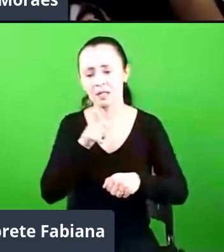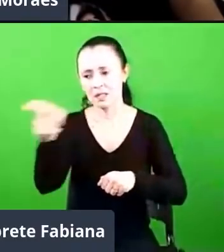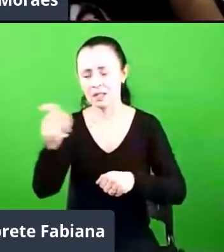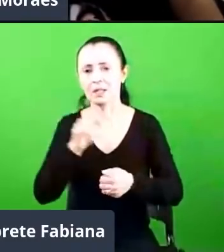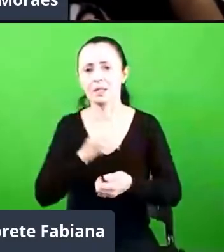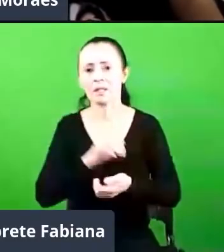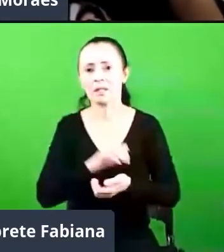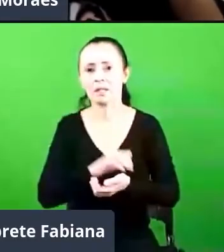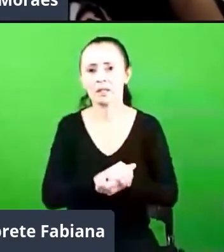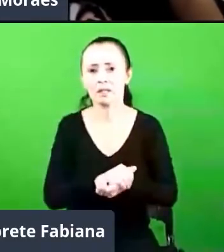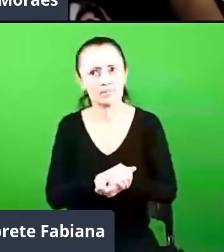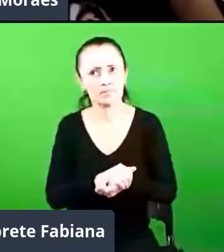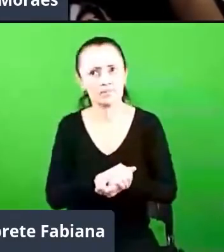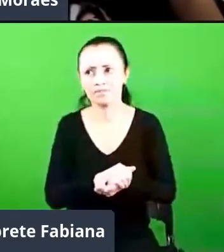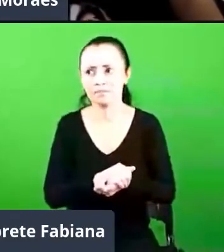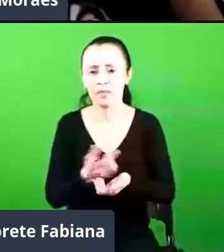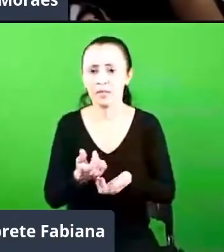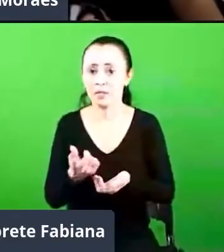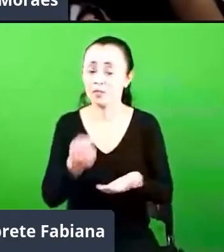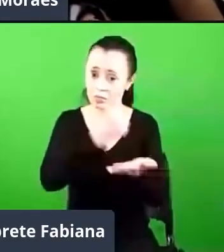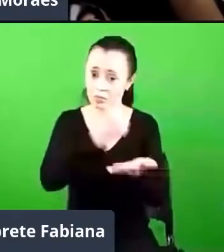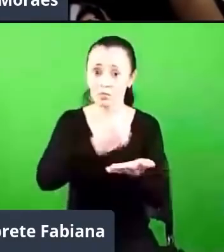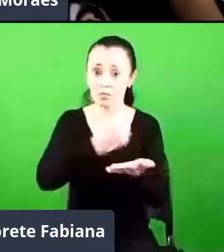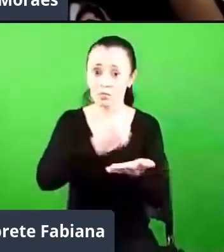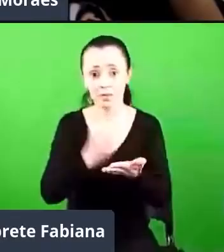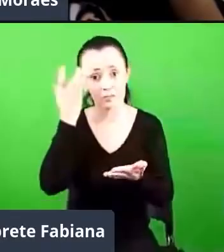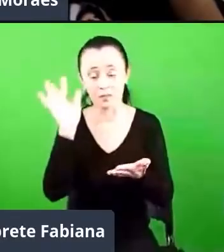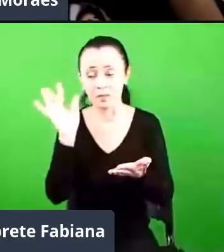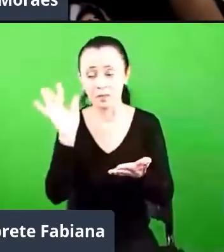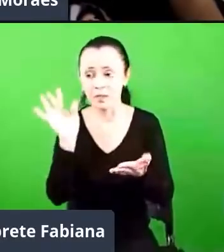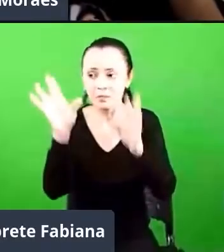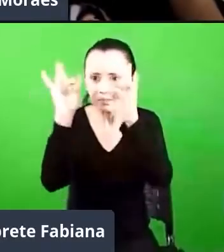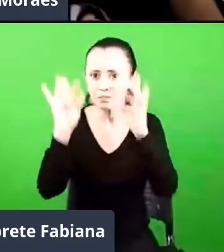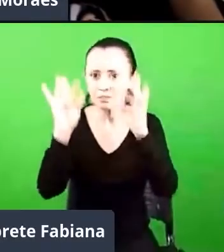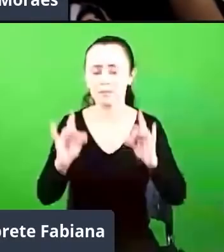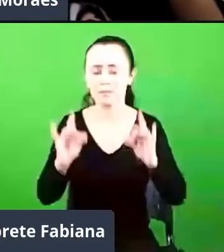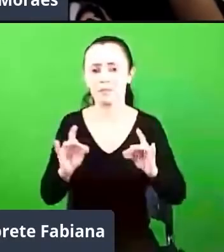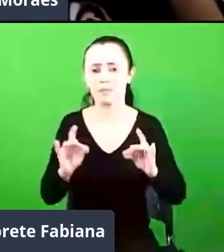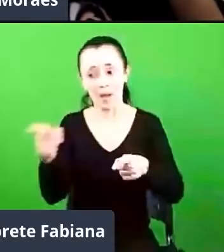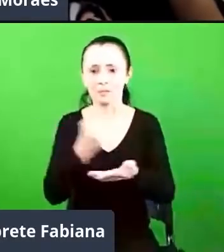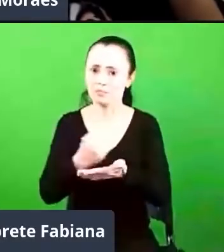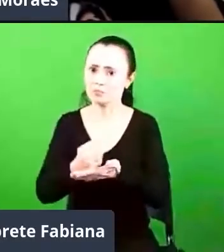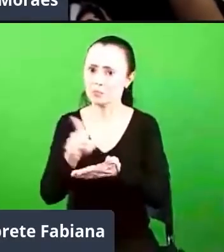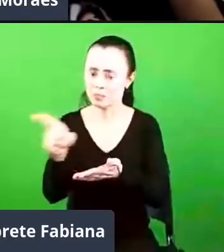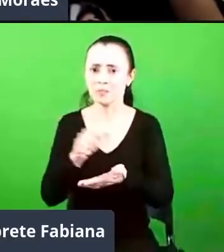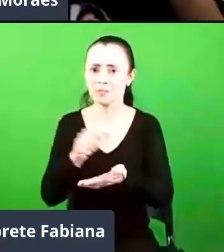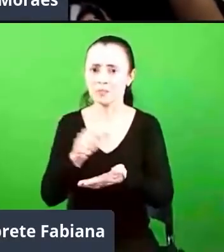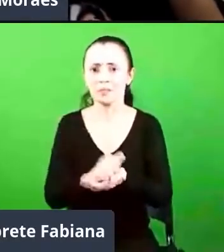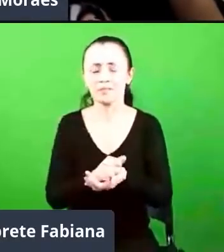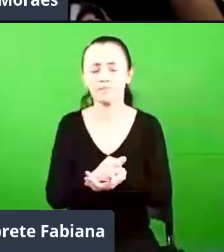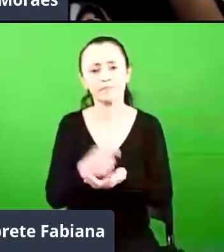segundo o documento, eu não tenho informações precisas além do que foi colocado no documento, mas segundo o documento, eles estão